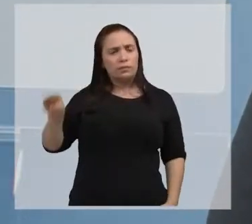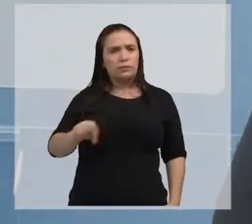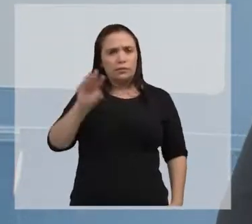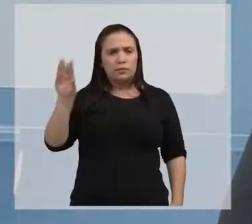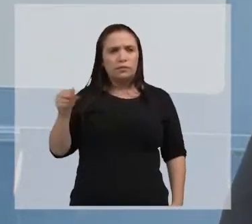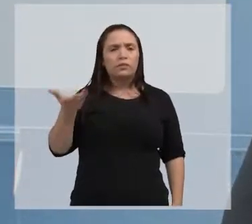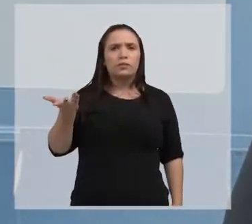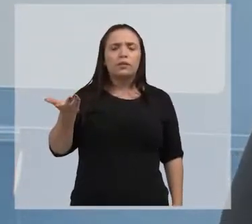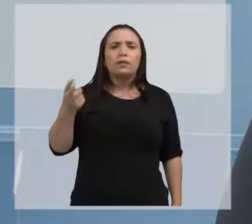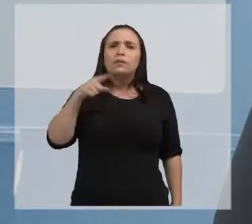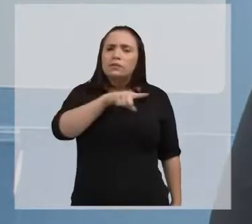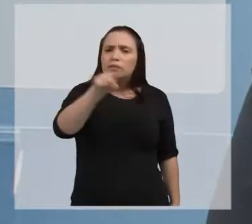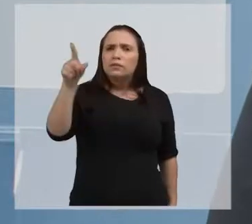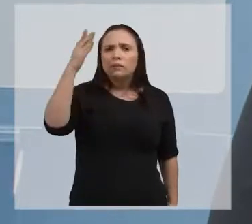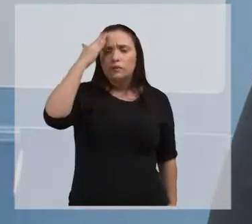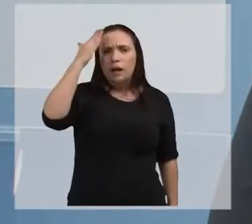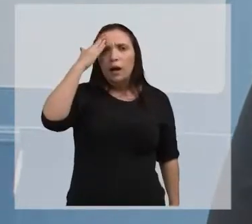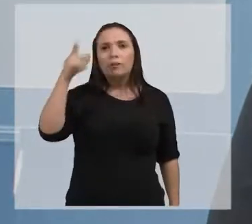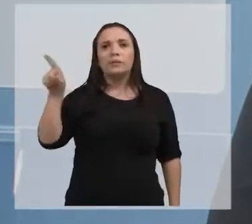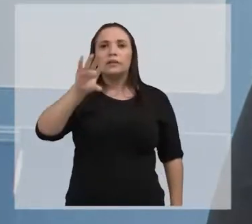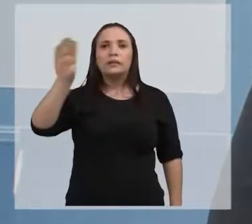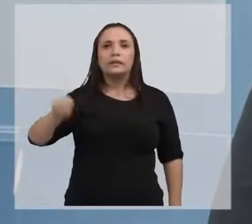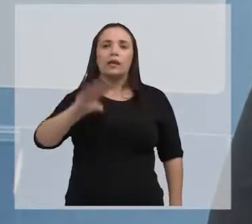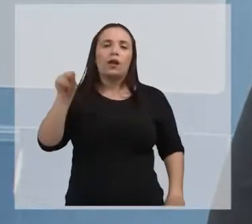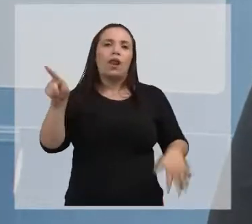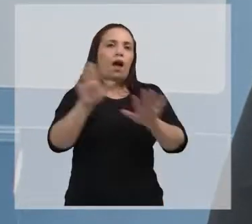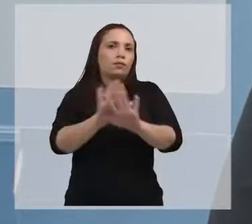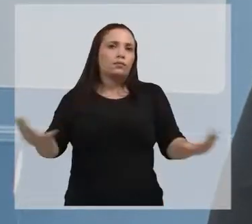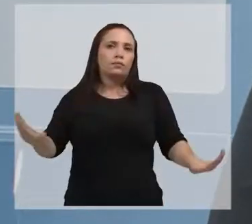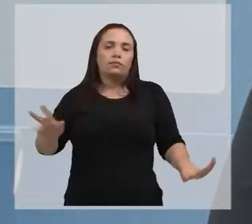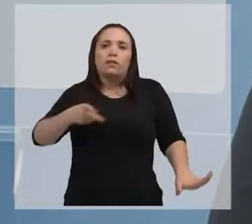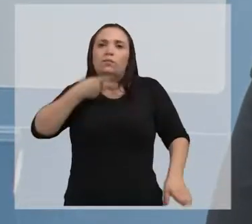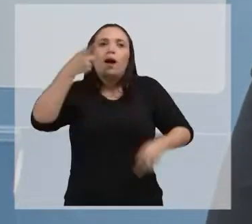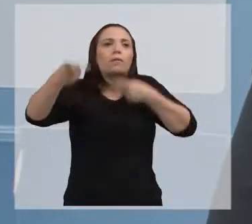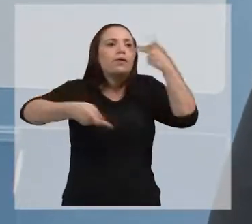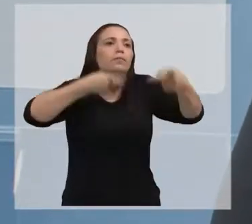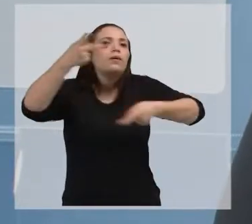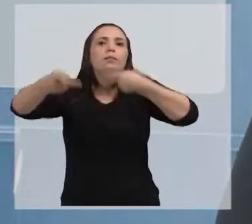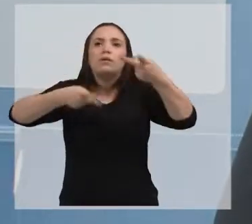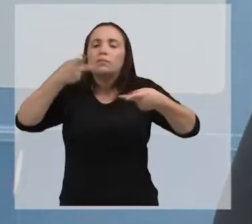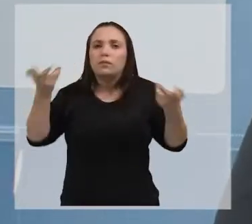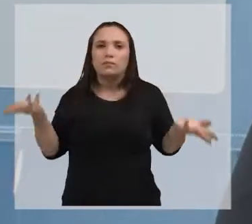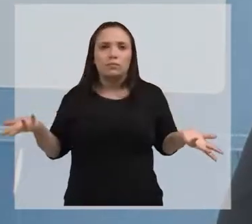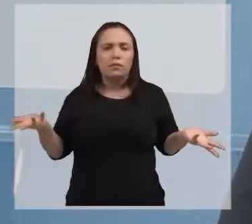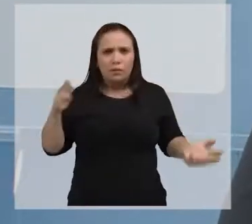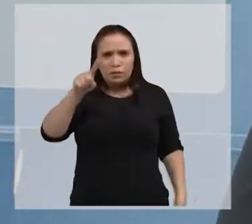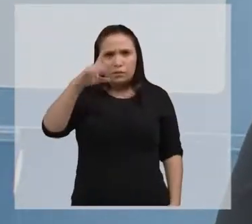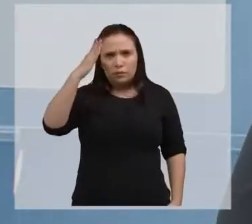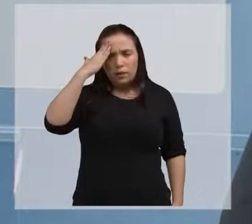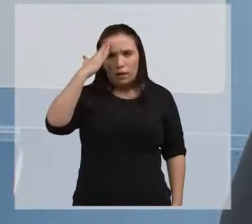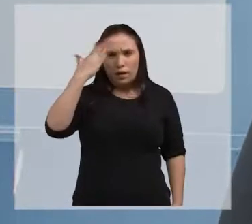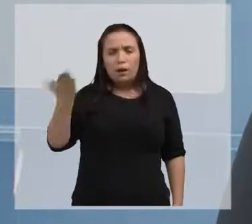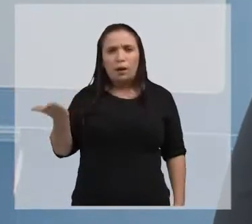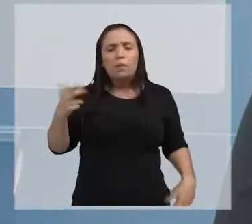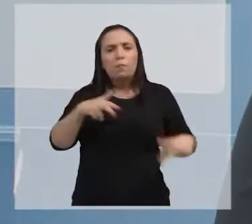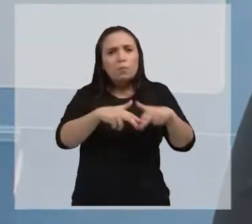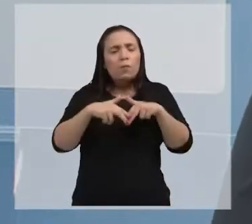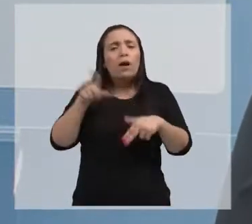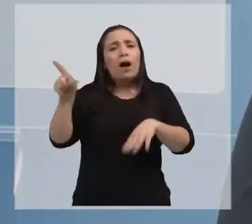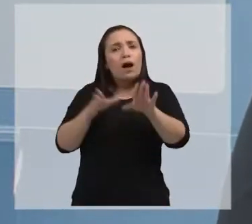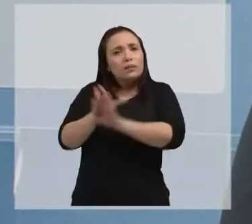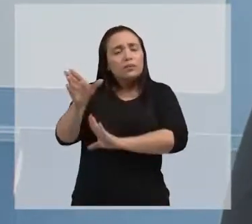sabe e comenta que é estourado, que não tem, não é de nada disso, né? Tá entendendo? Então, a